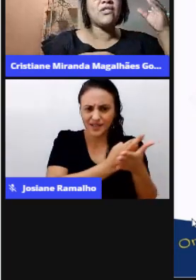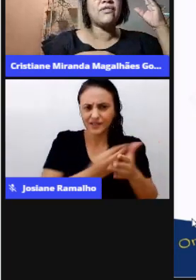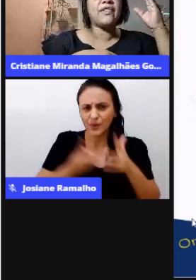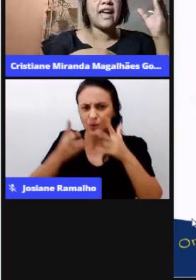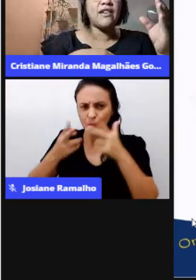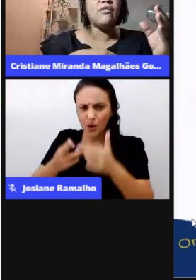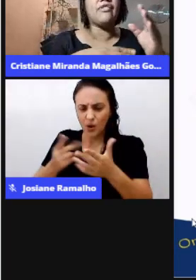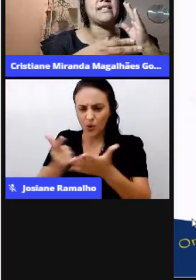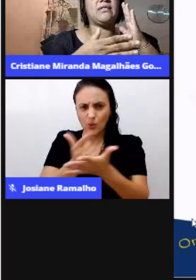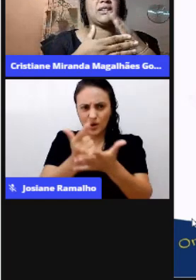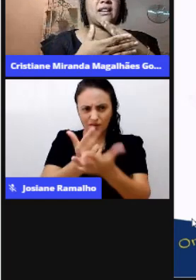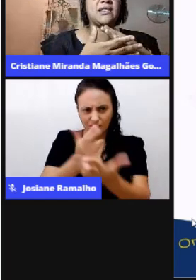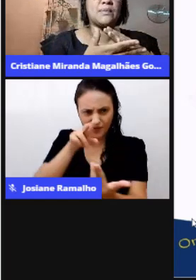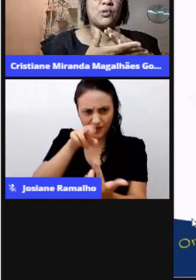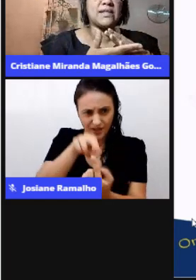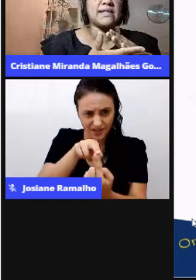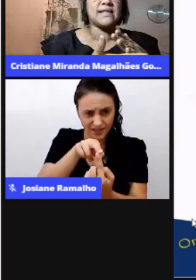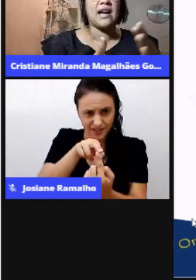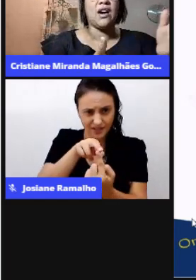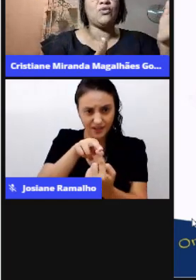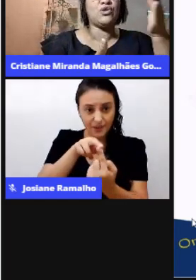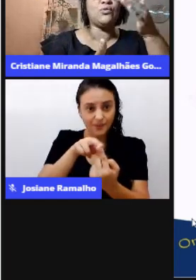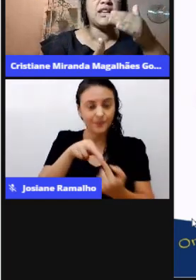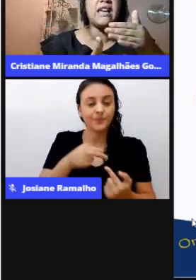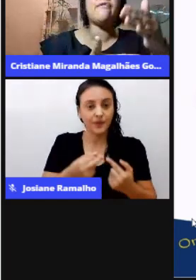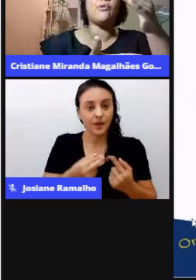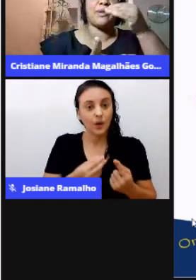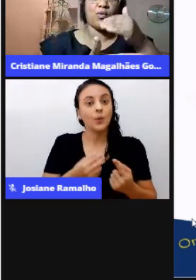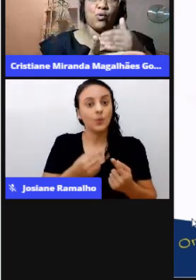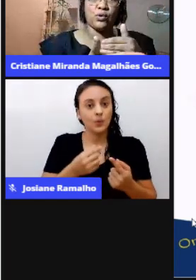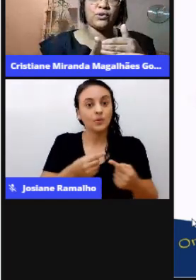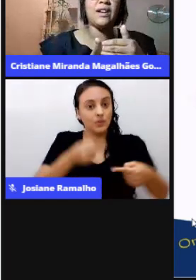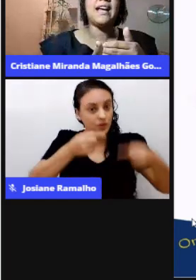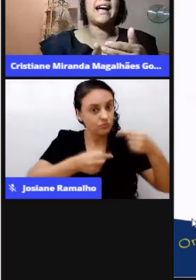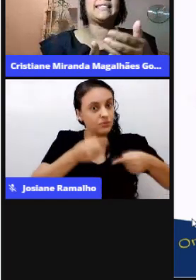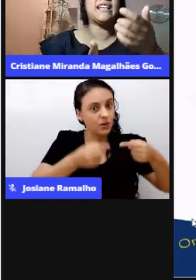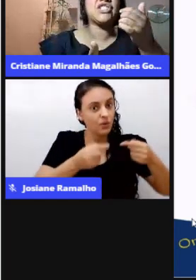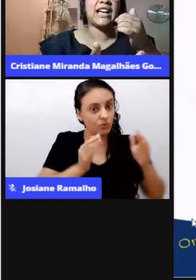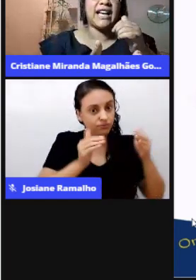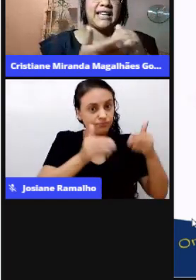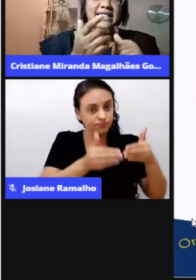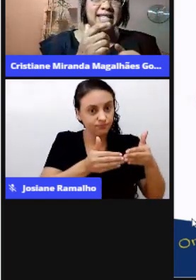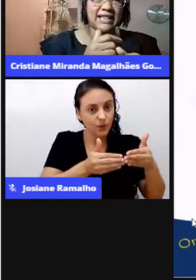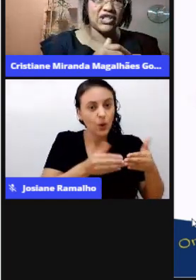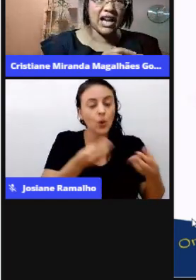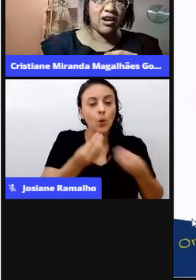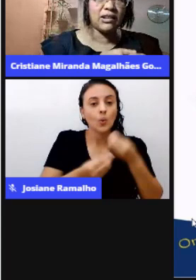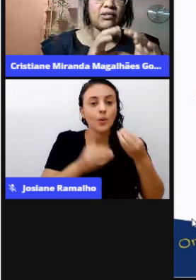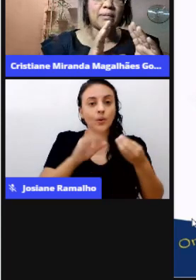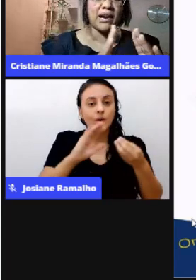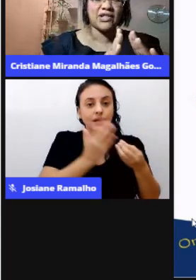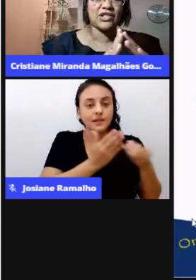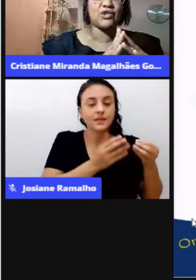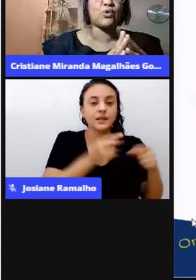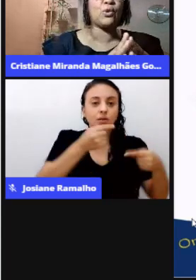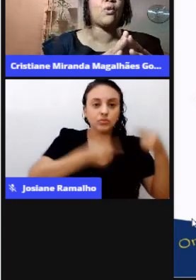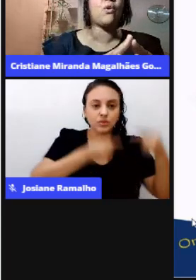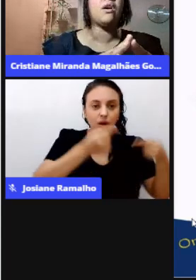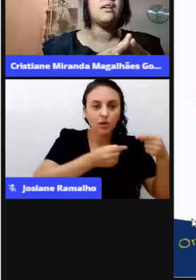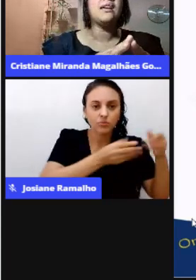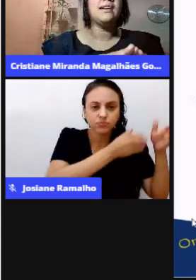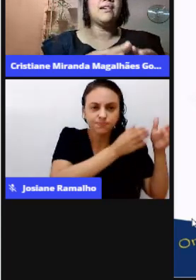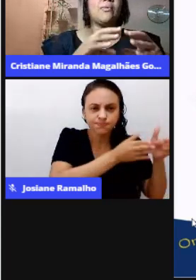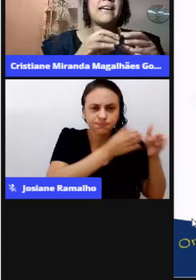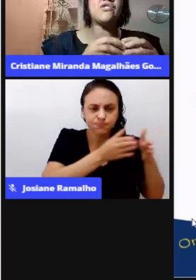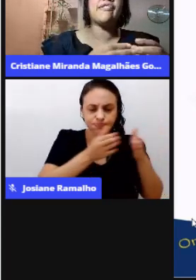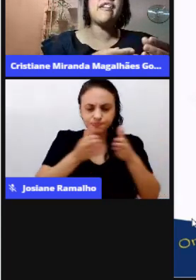é que eu venho fazendo a transposição de um nível para outro, até chegar ali na sala de aula, com a imagem que a gente